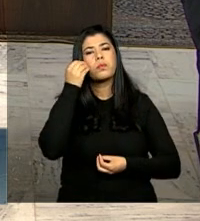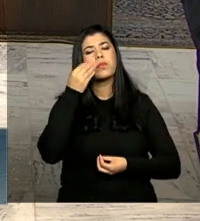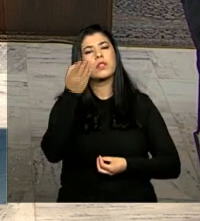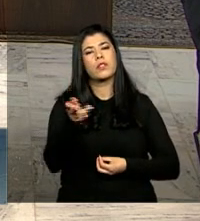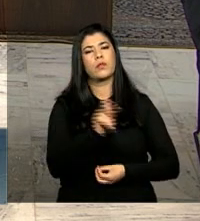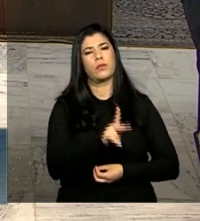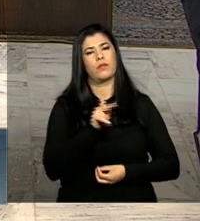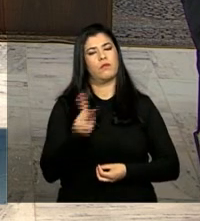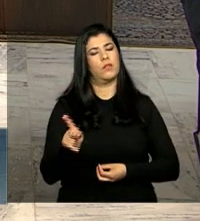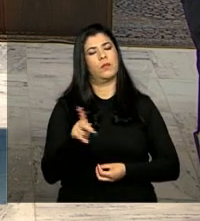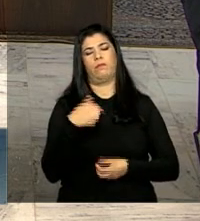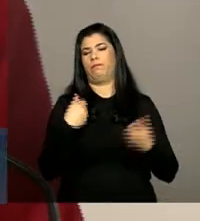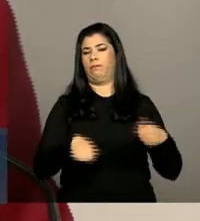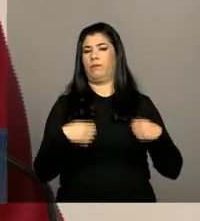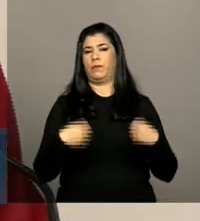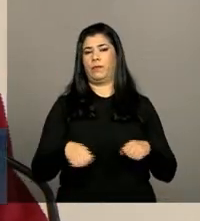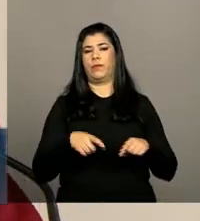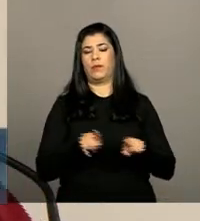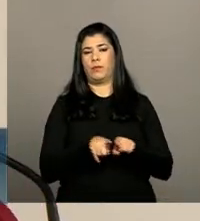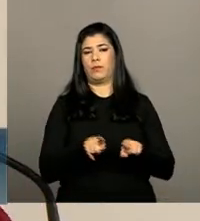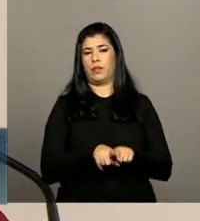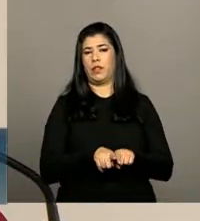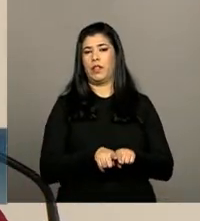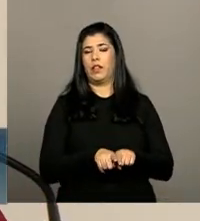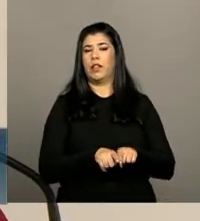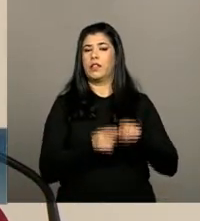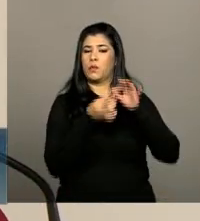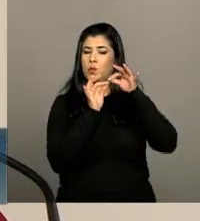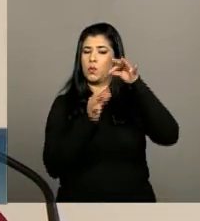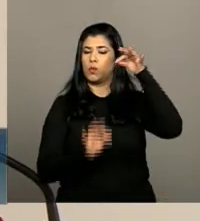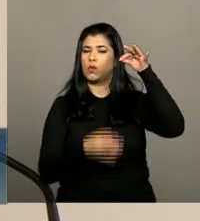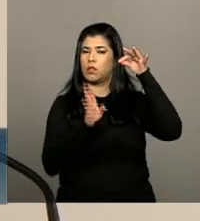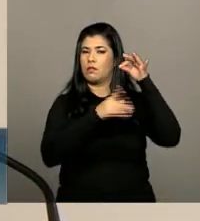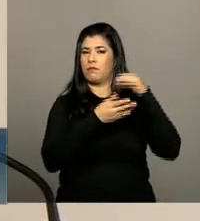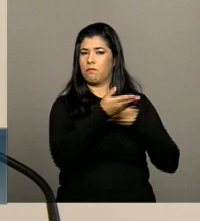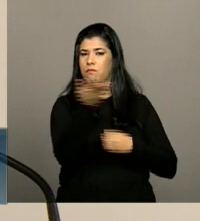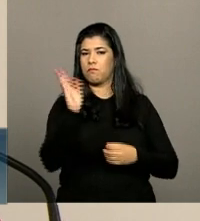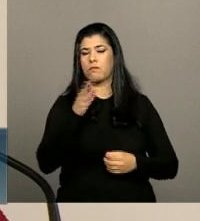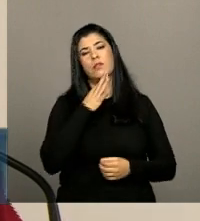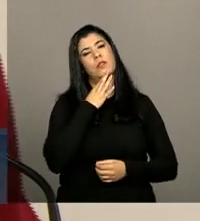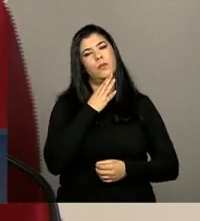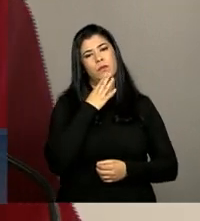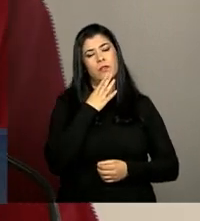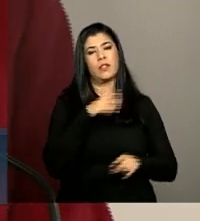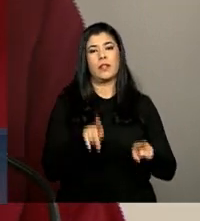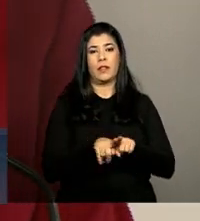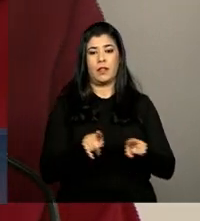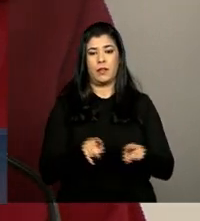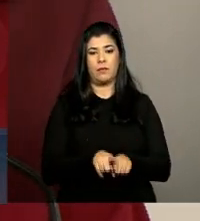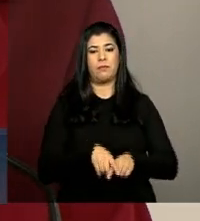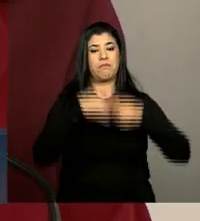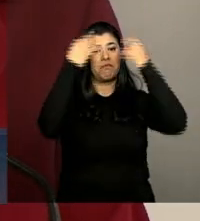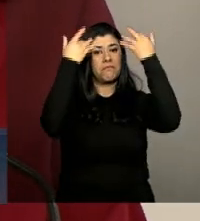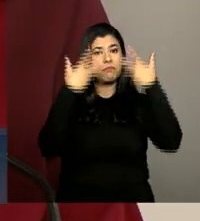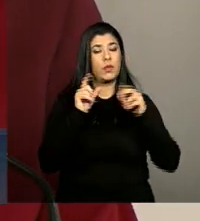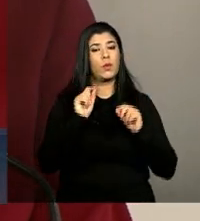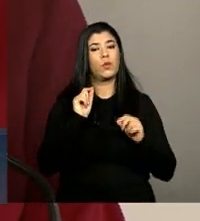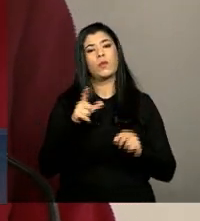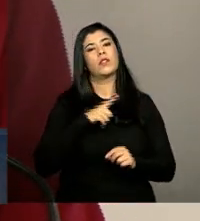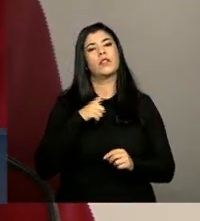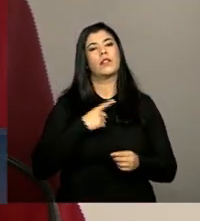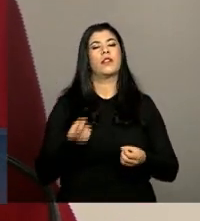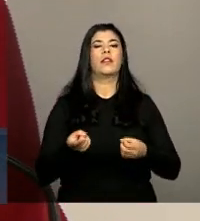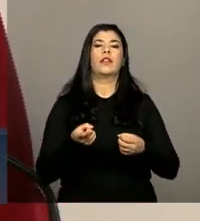não é necessário porque elas são conhecidas falar da parceria que construímos